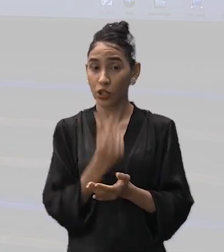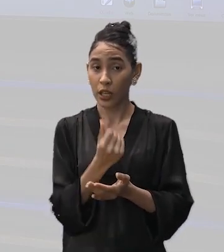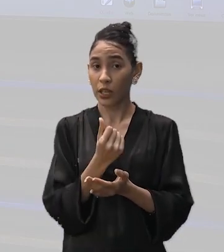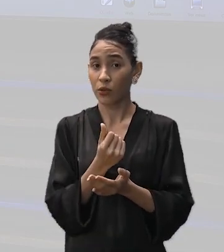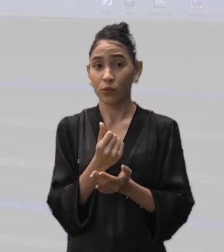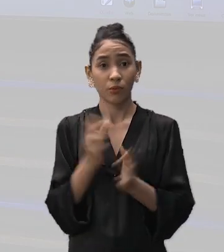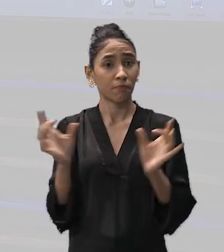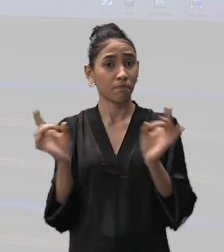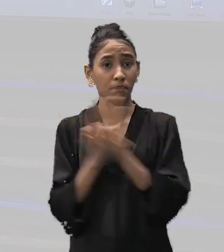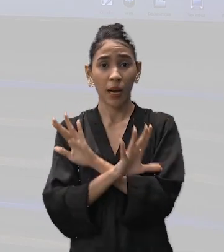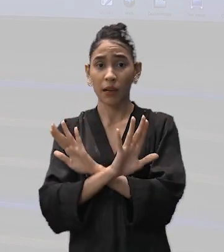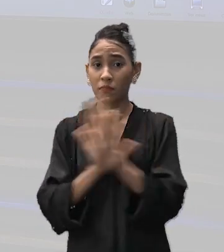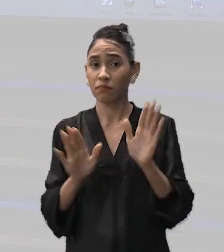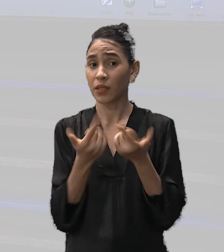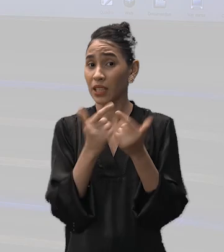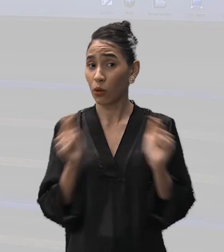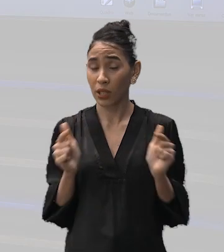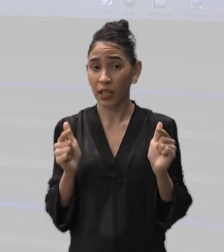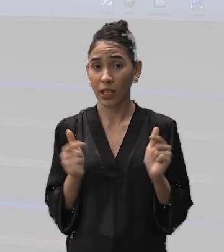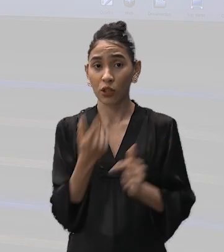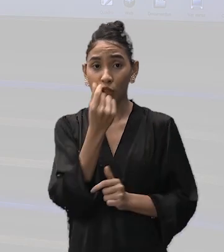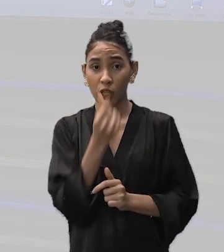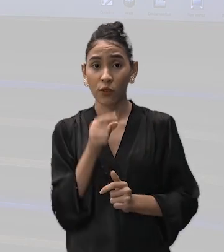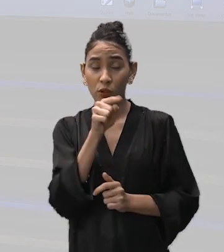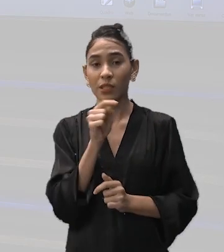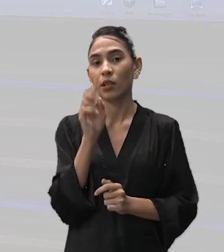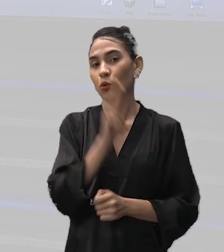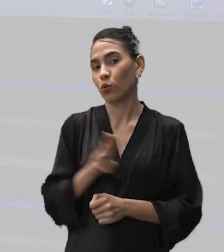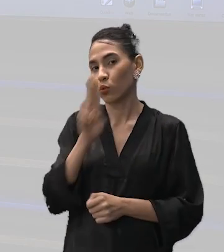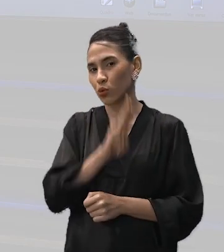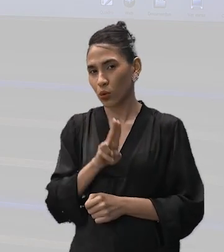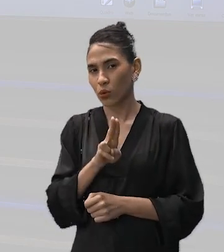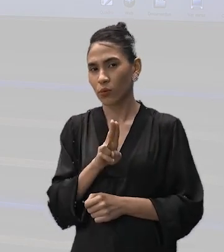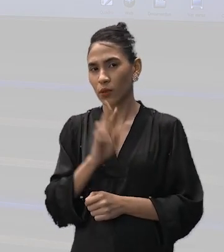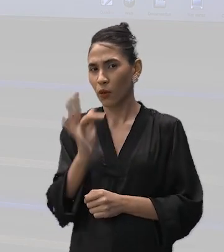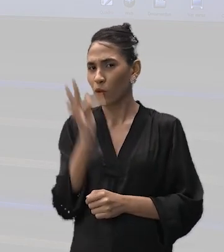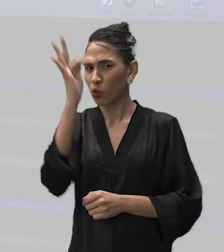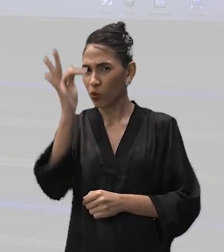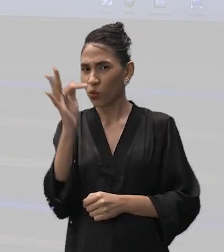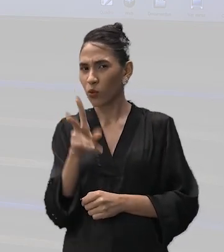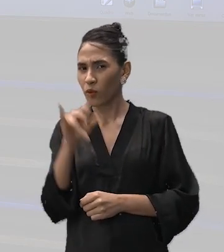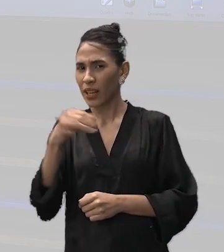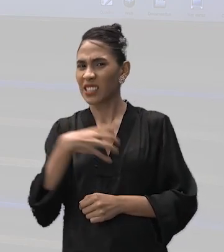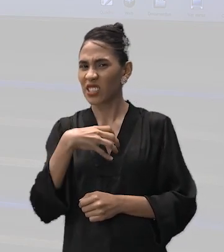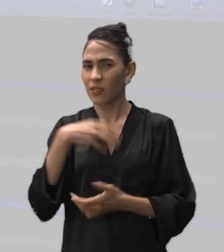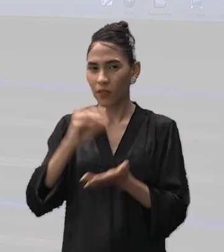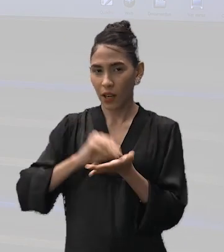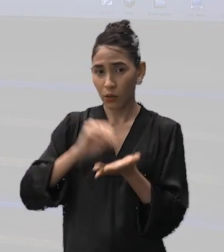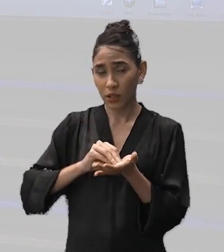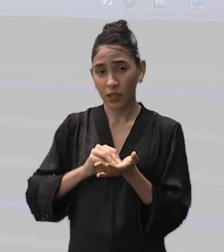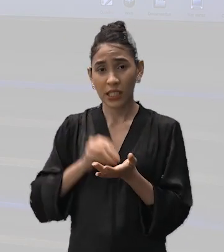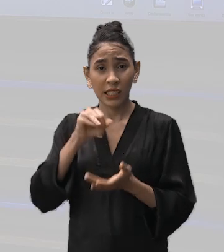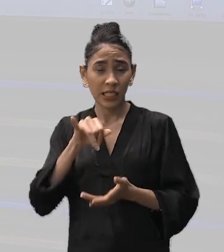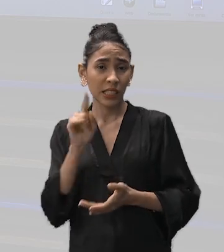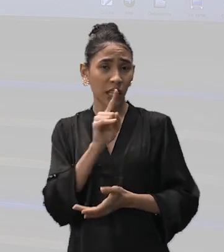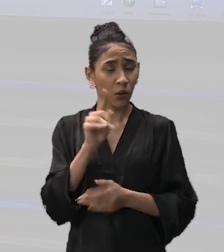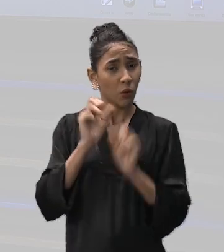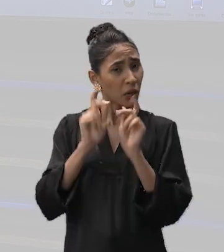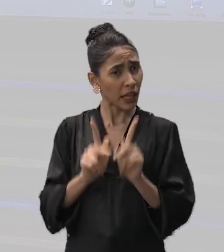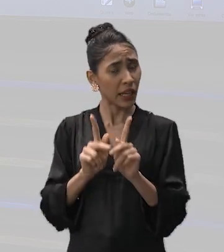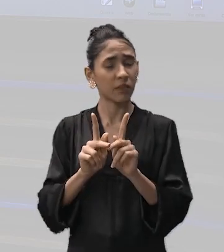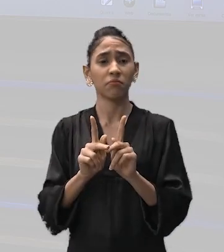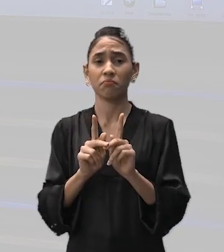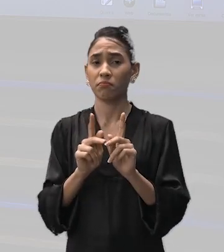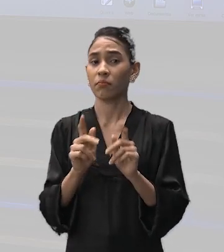vez só. Esse dinheiro que você utilizou, ele vai fazer falta mais lá na frente? Se não, ok. Além